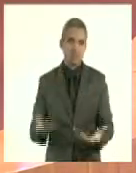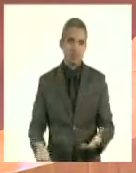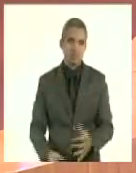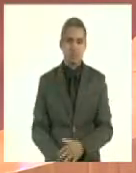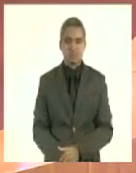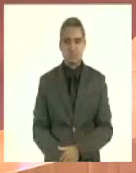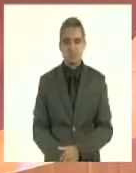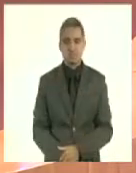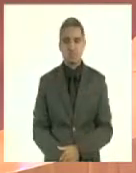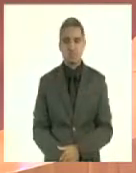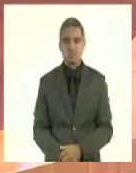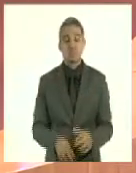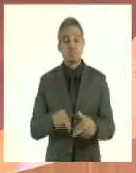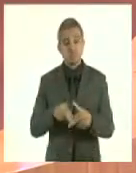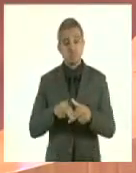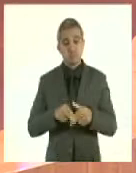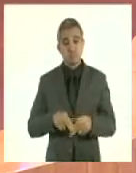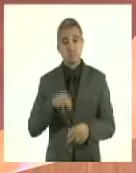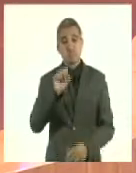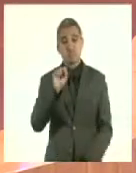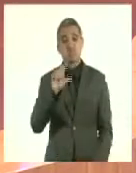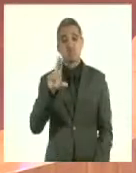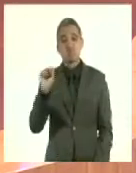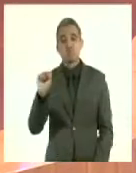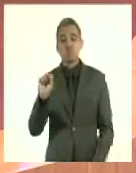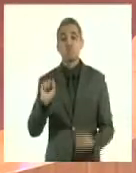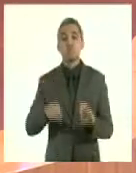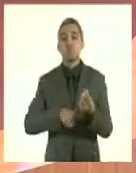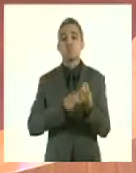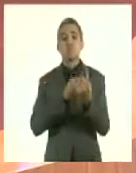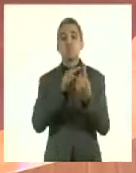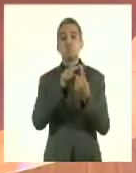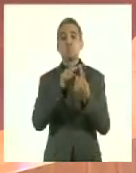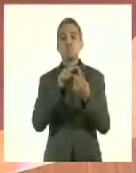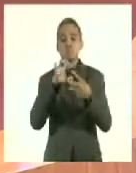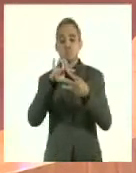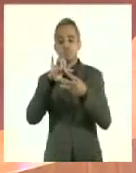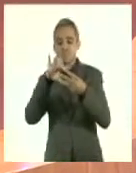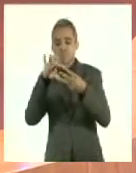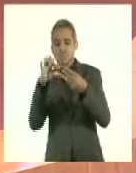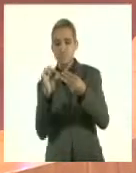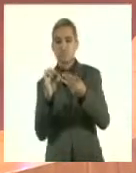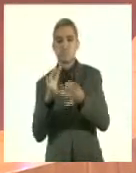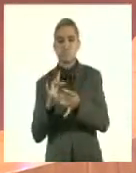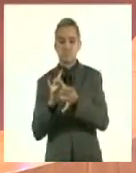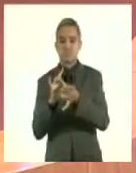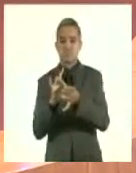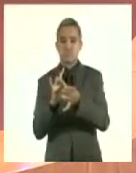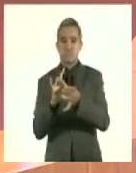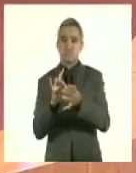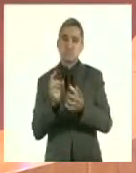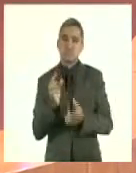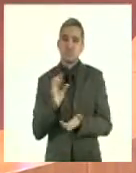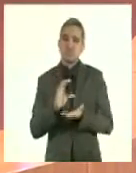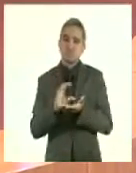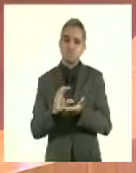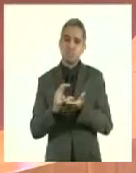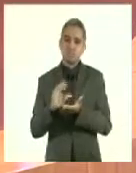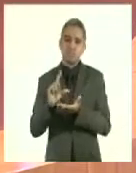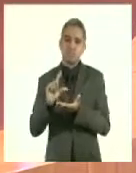o sistema é único, é integrado, os recursos são poucos. A logística,